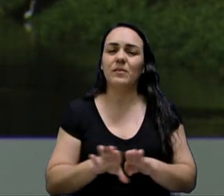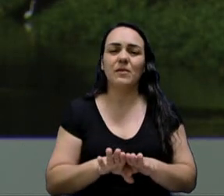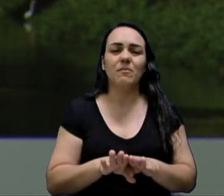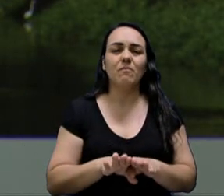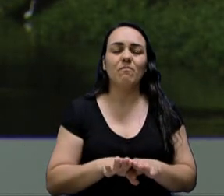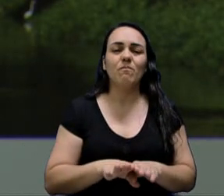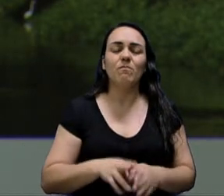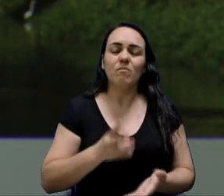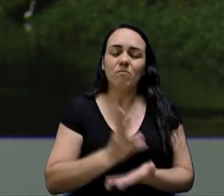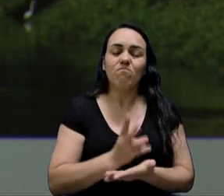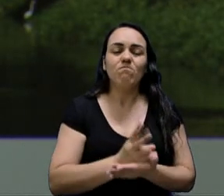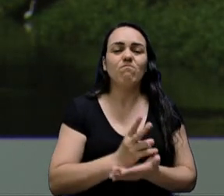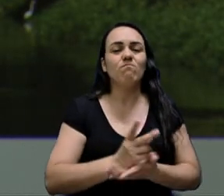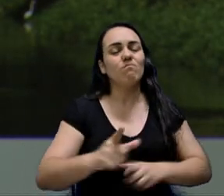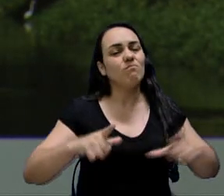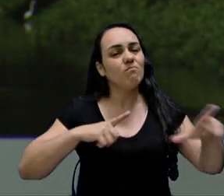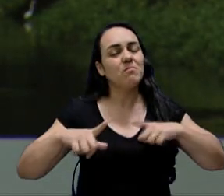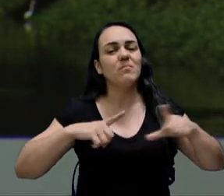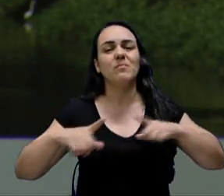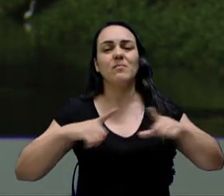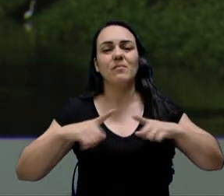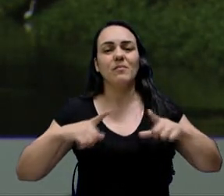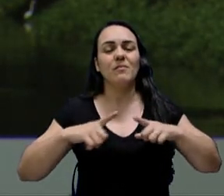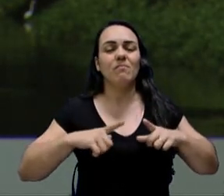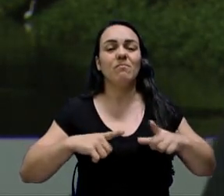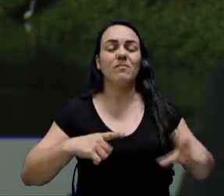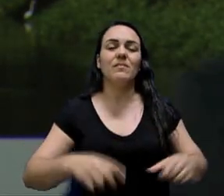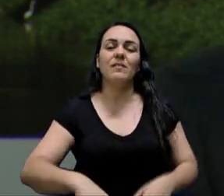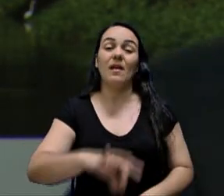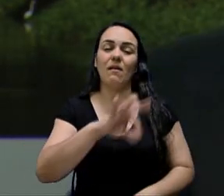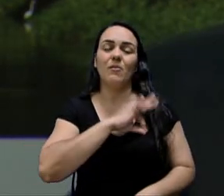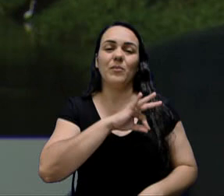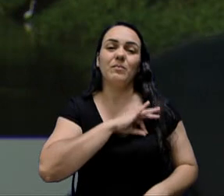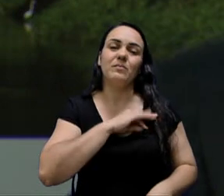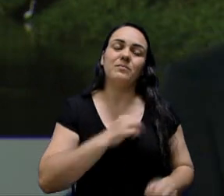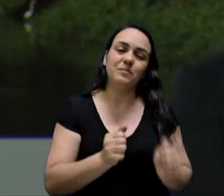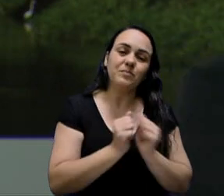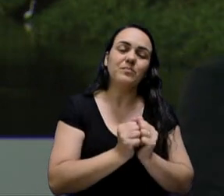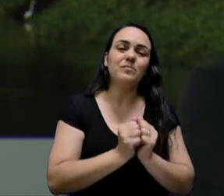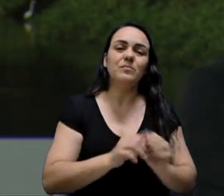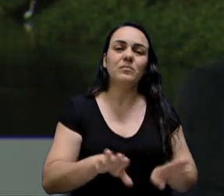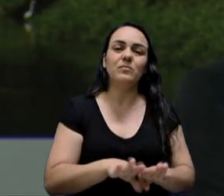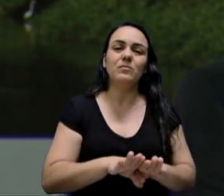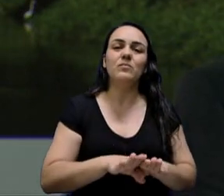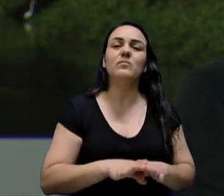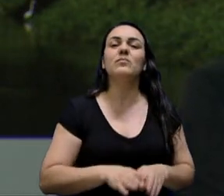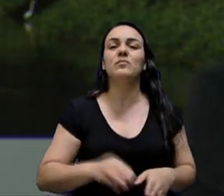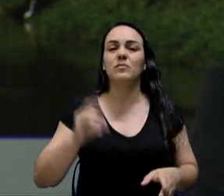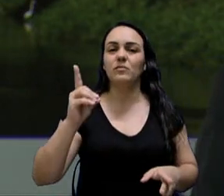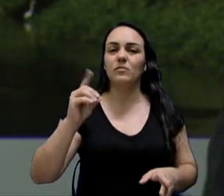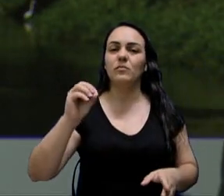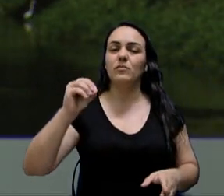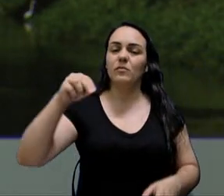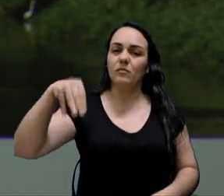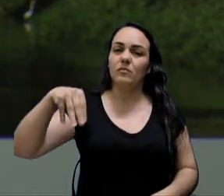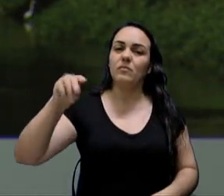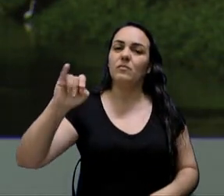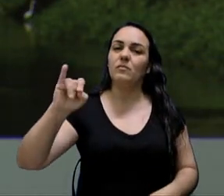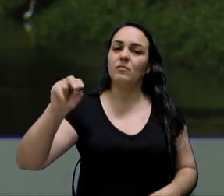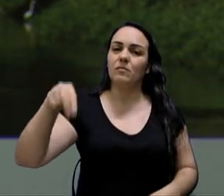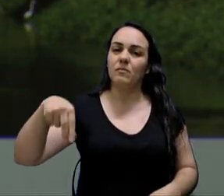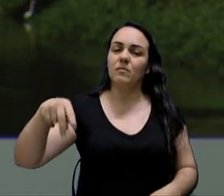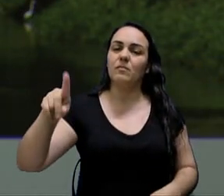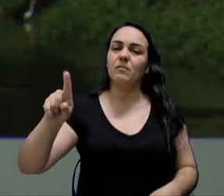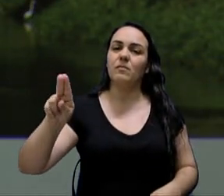me confiou esse trabalho de conduzir o The Intercept. Coronel Domingues, na pessoa de quem eu cumprimento